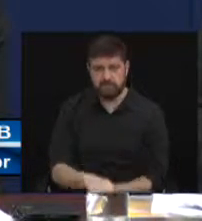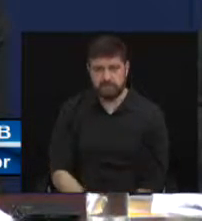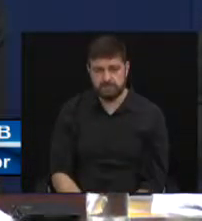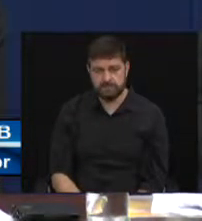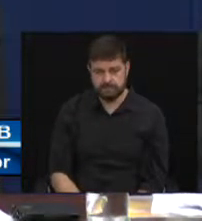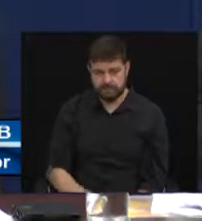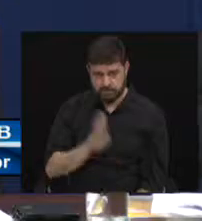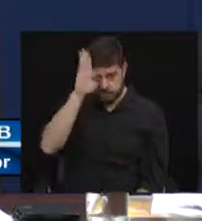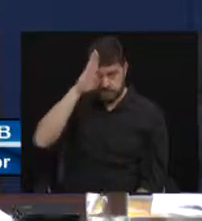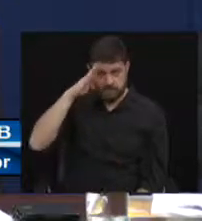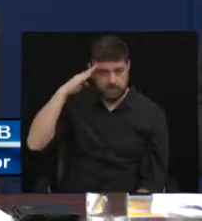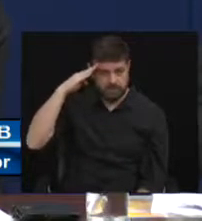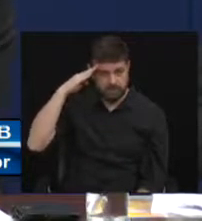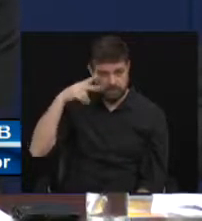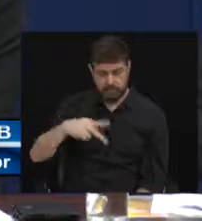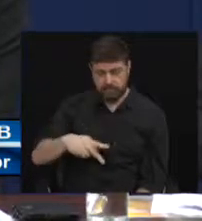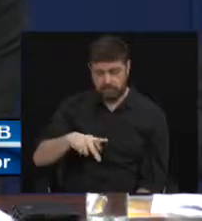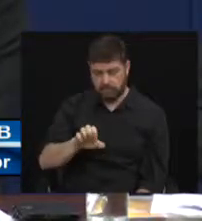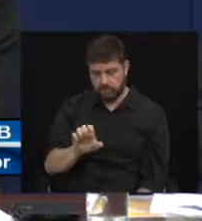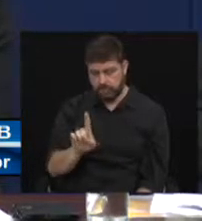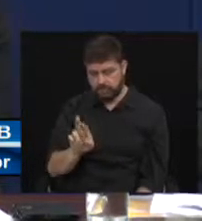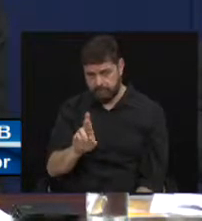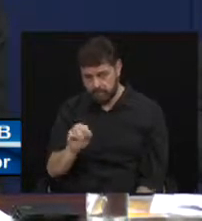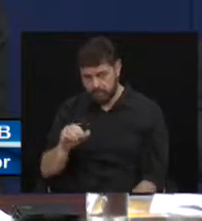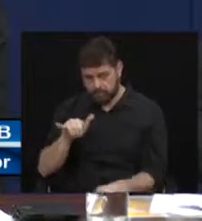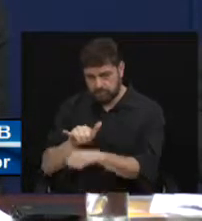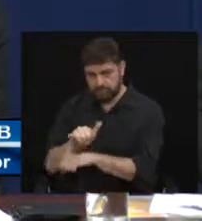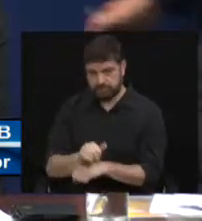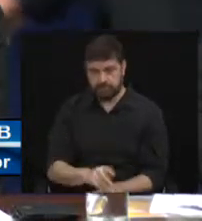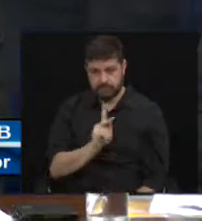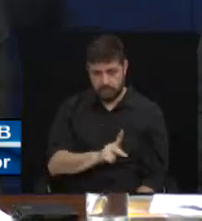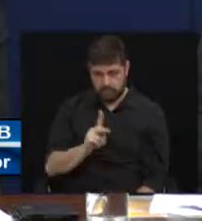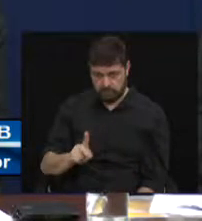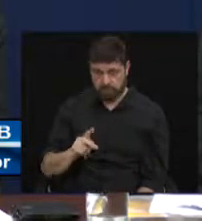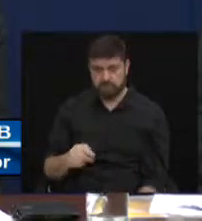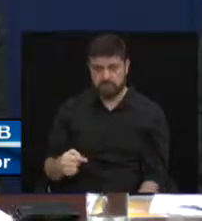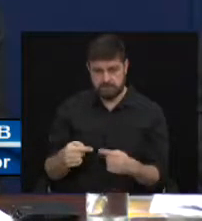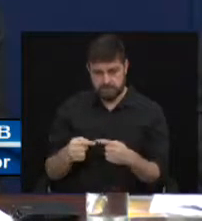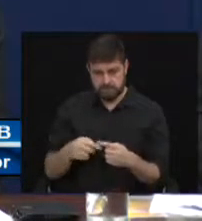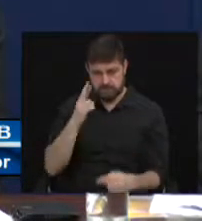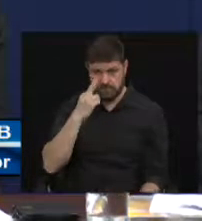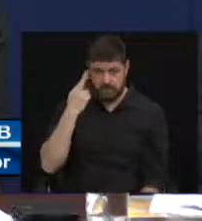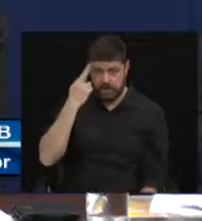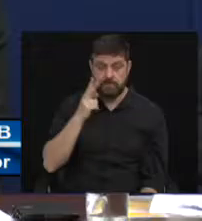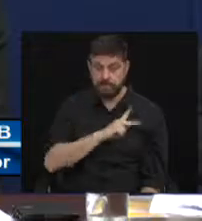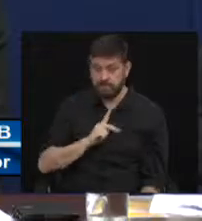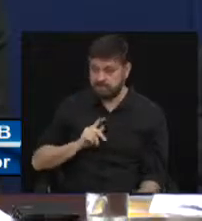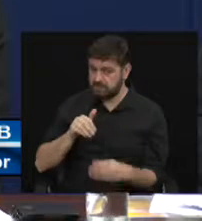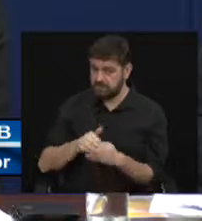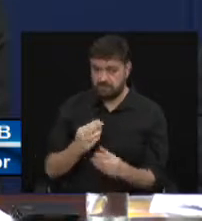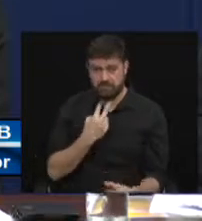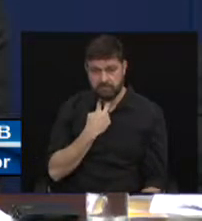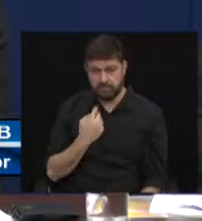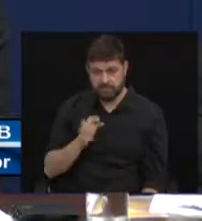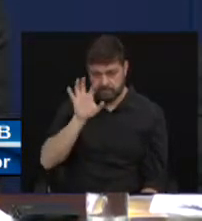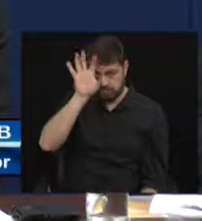sim. Gesiel Silva, ausente. Jorge da Farmácia, sim. Jorge Schneider, sim. J. Silva, sim. Luiz Iabico,